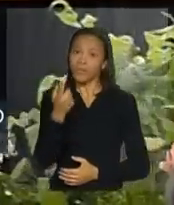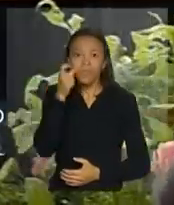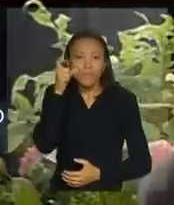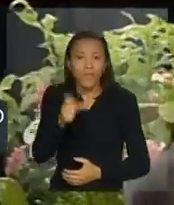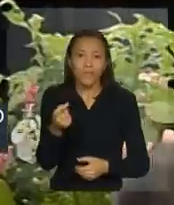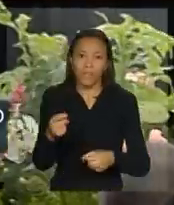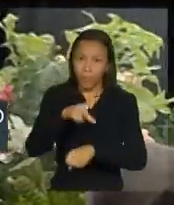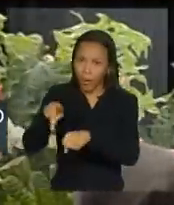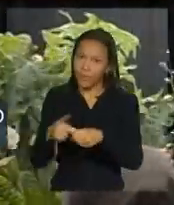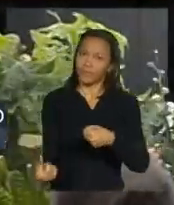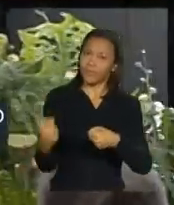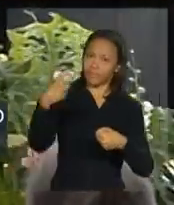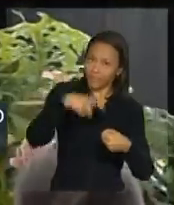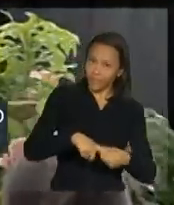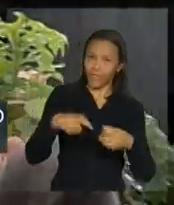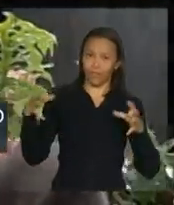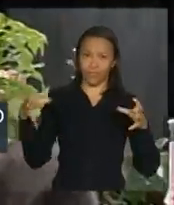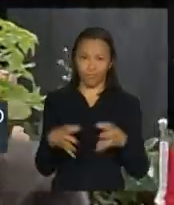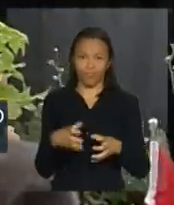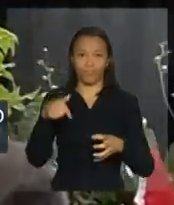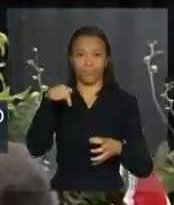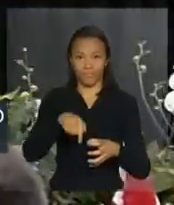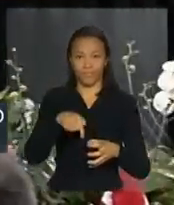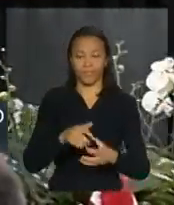tornar-se Estado associado do bloco.